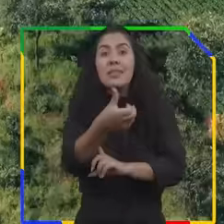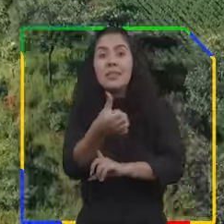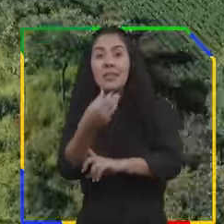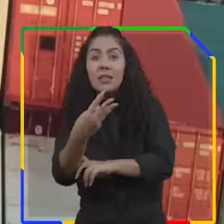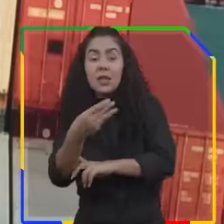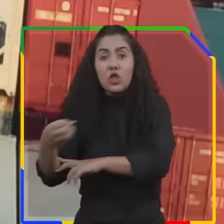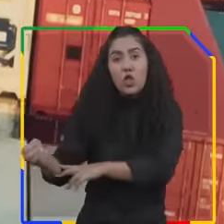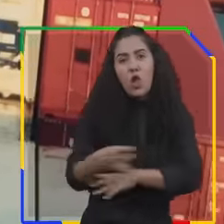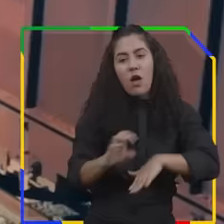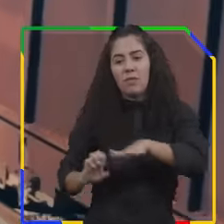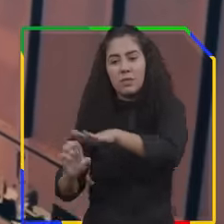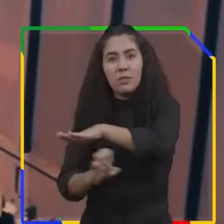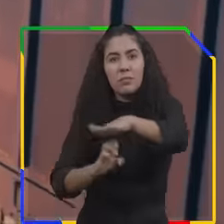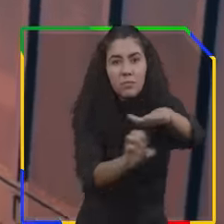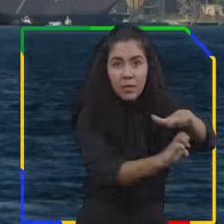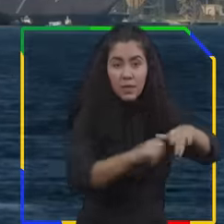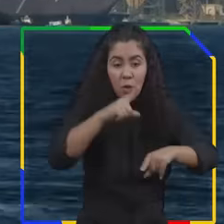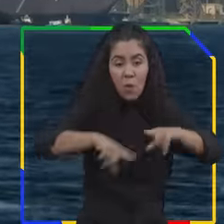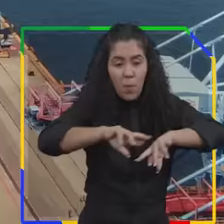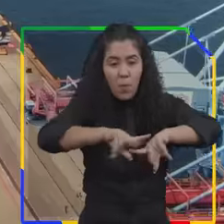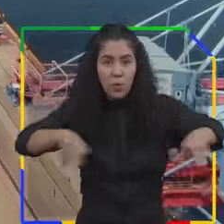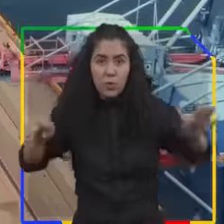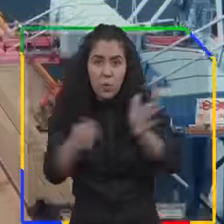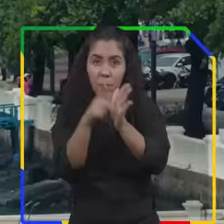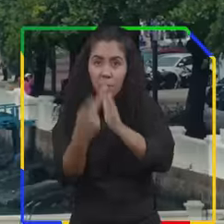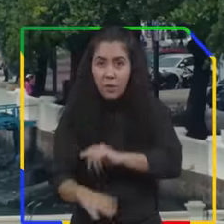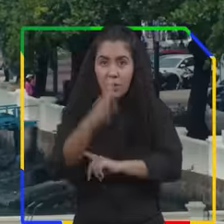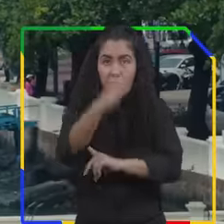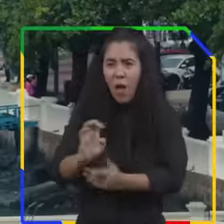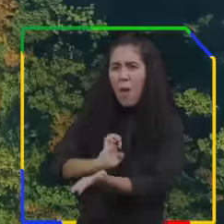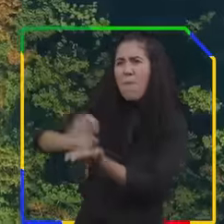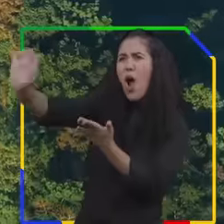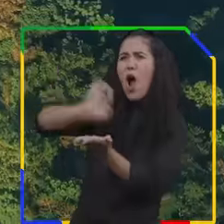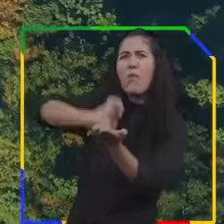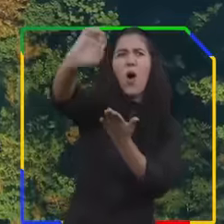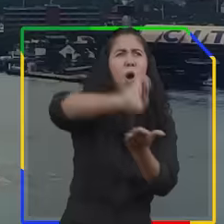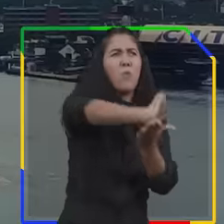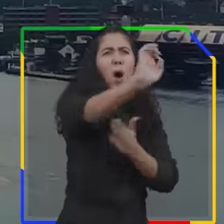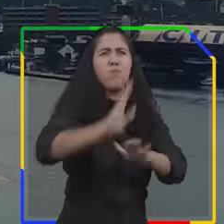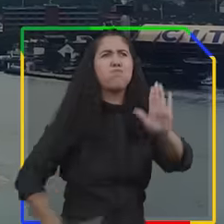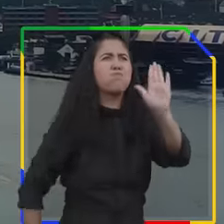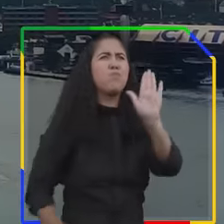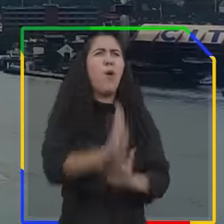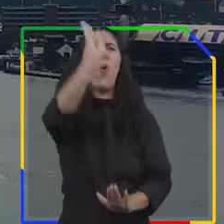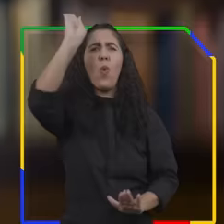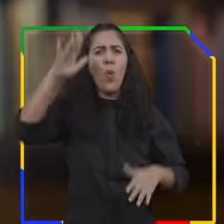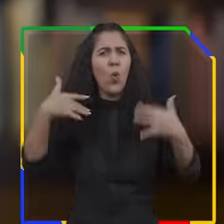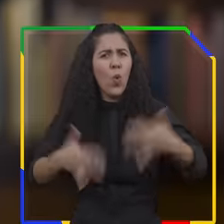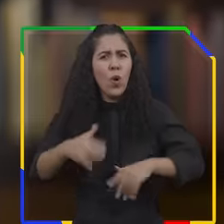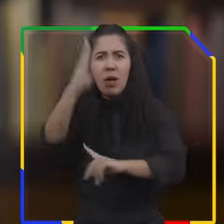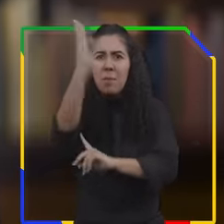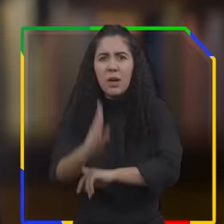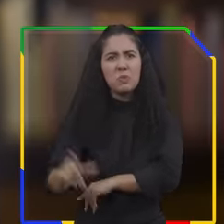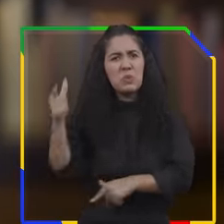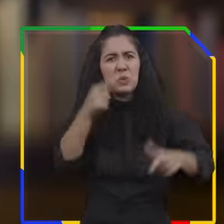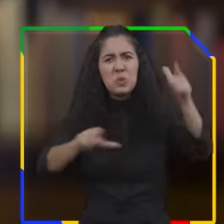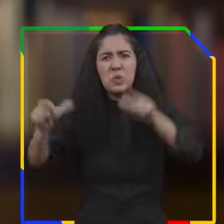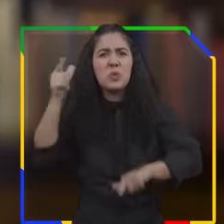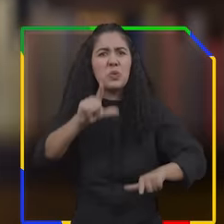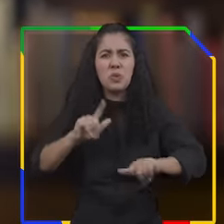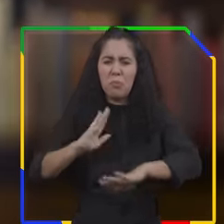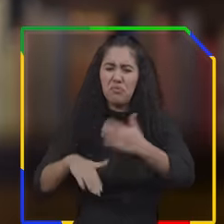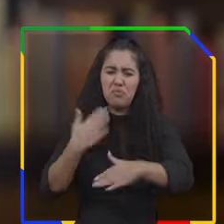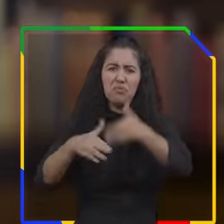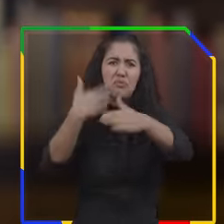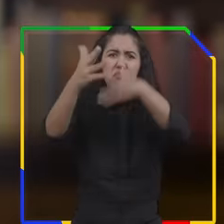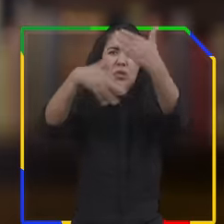novos mercados internacionais para nossos produtos. Nossas exportações bateram recordes. O Brasil recuperou